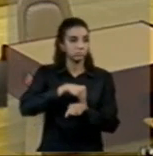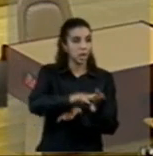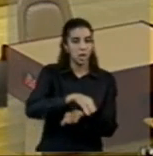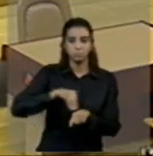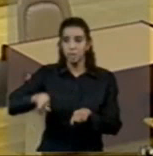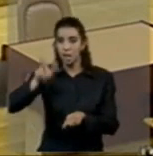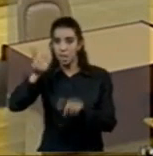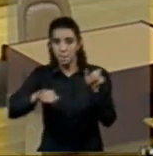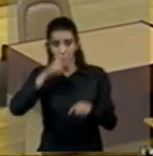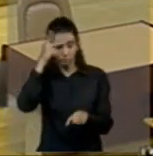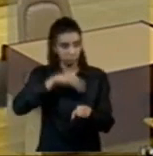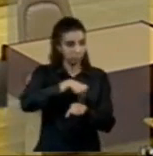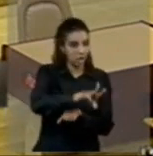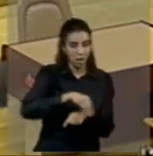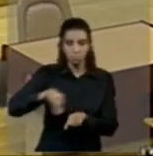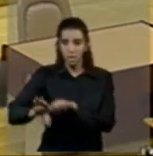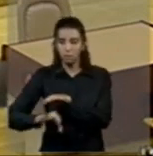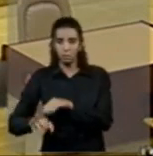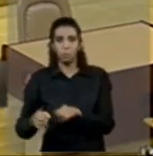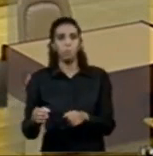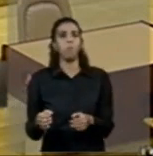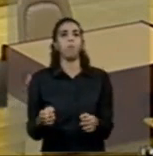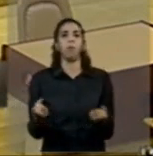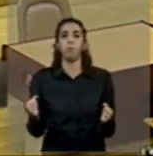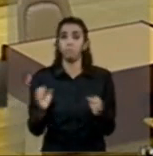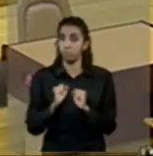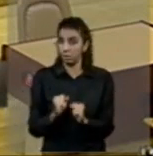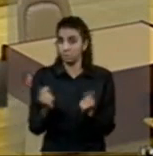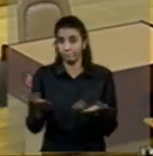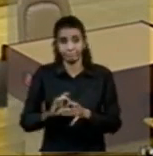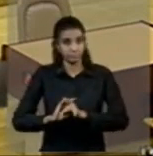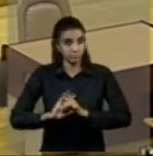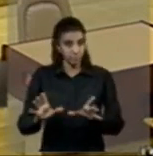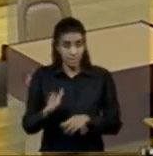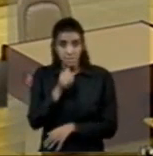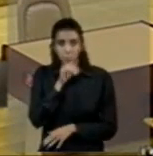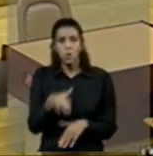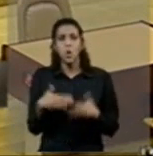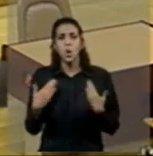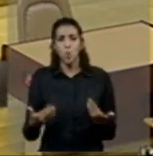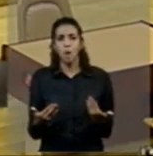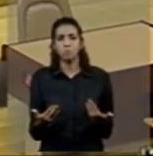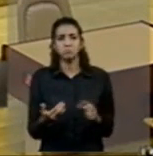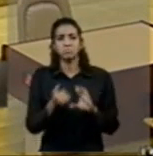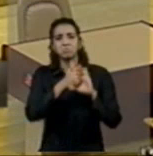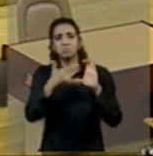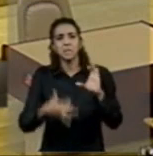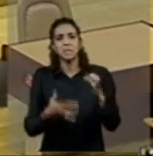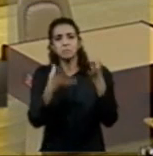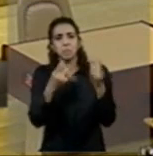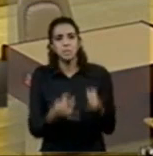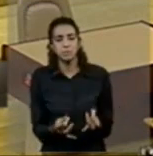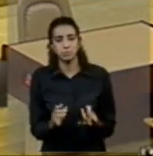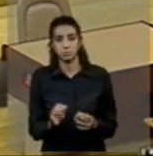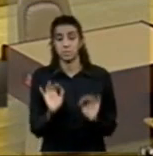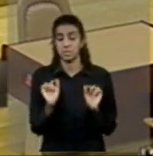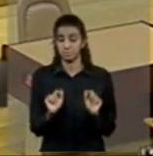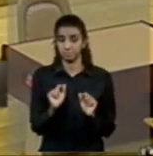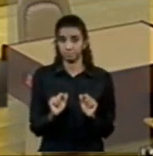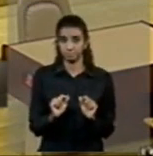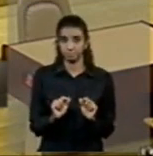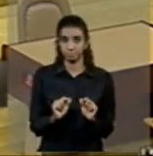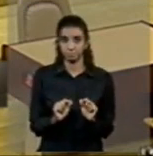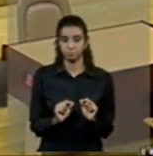de mão de obra em situações específicas. Quais seriam essas situações específicas? Para atender